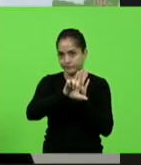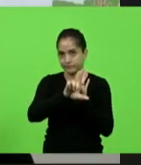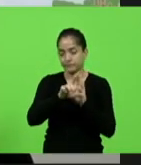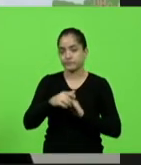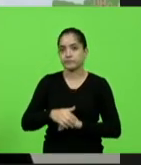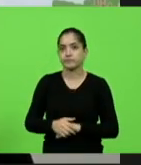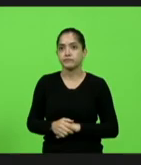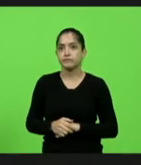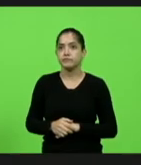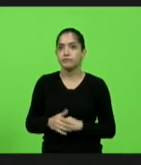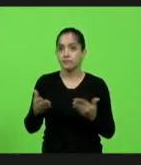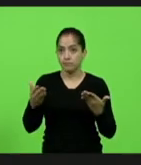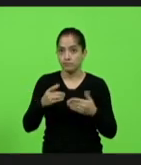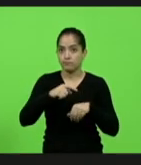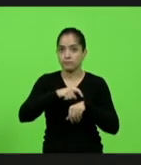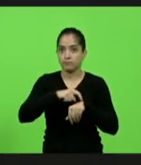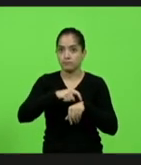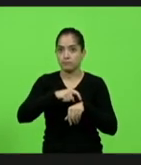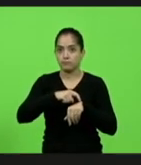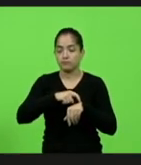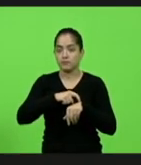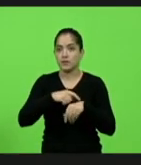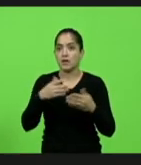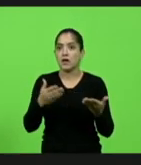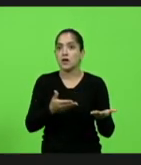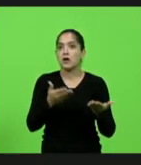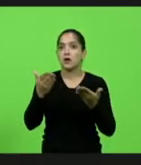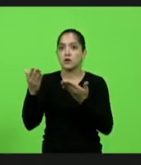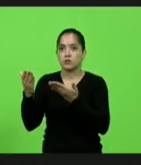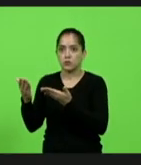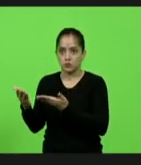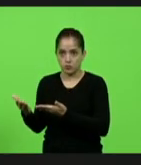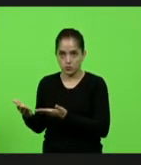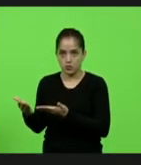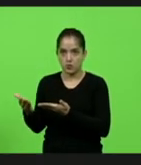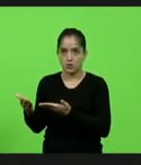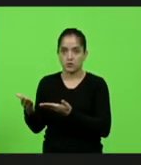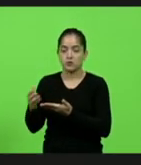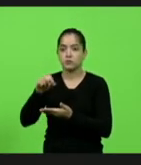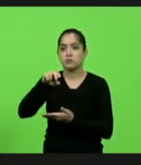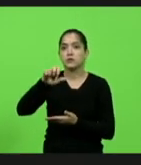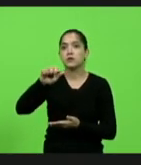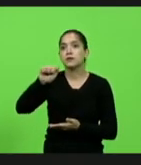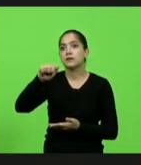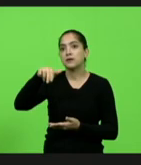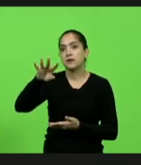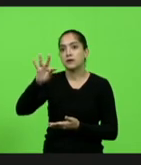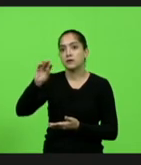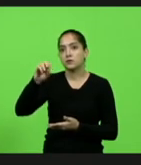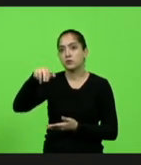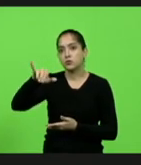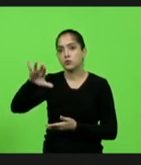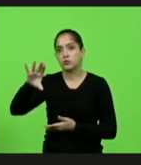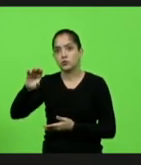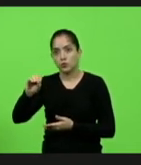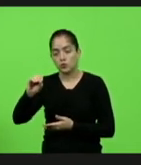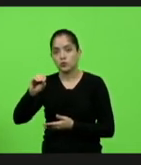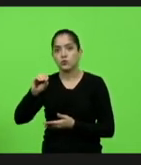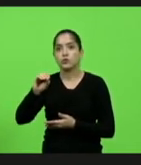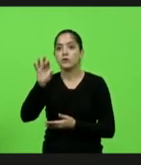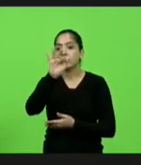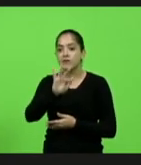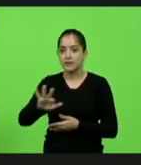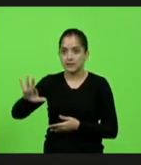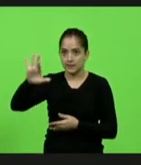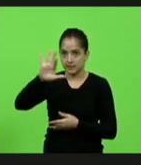Ficou no tempo também. E eu passo a palavra agora, então, ao Antônio Bittencourt, representando a Federação dos Trabalhadores